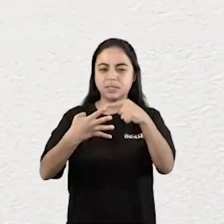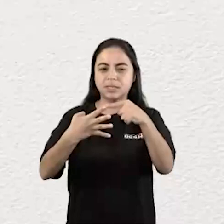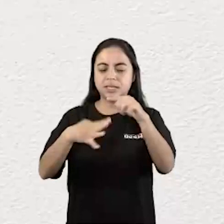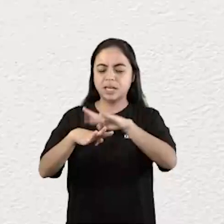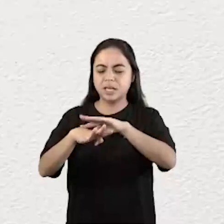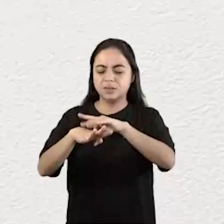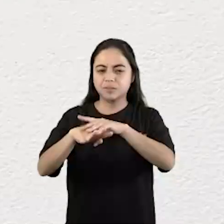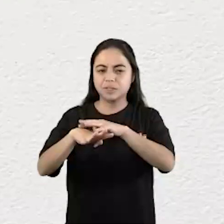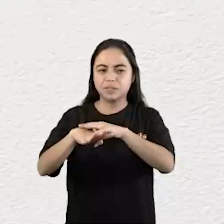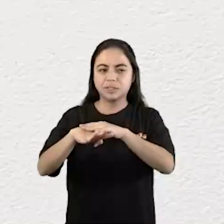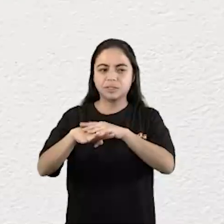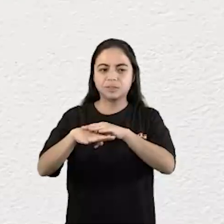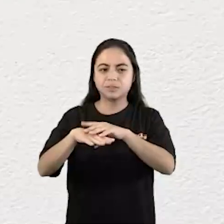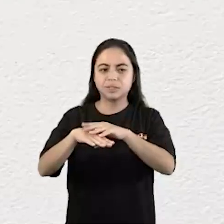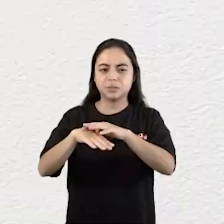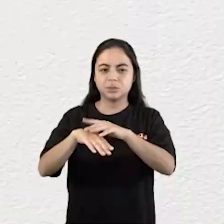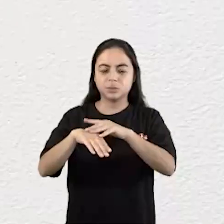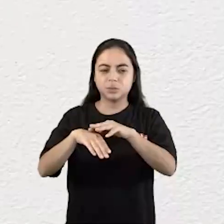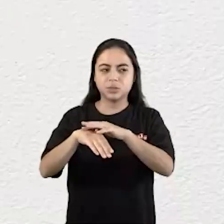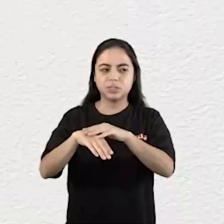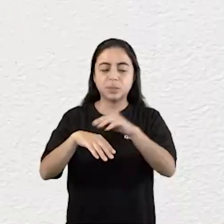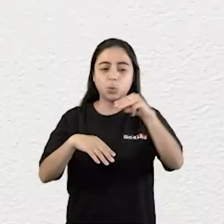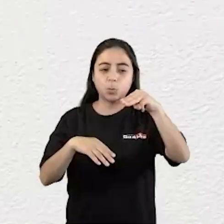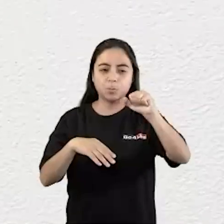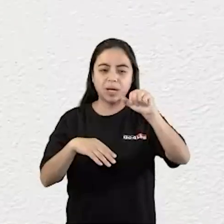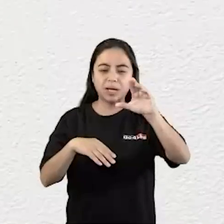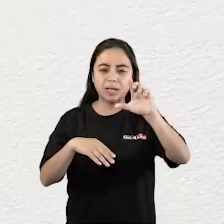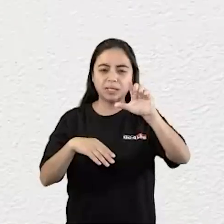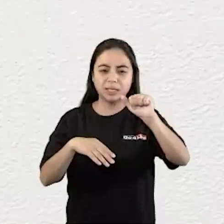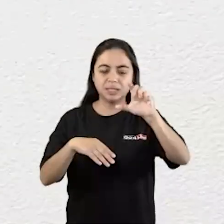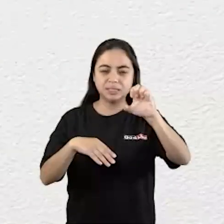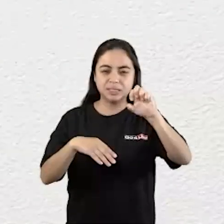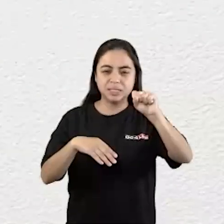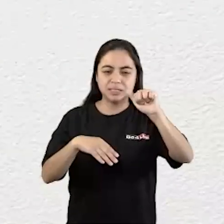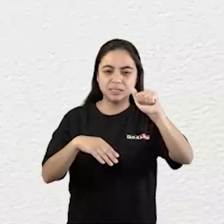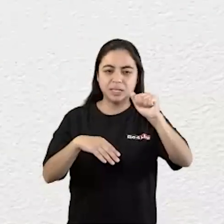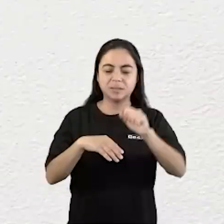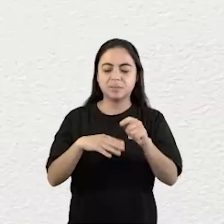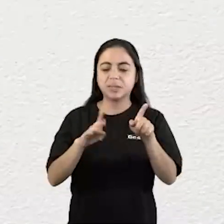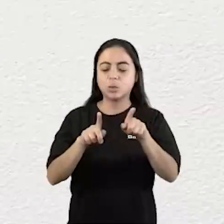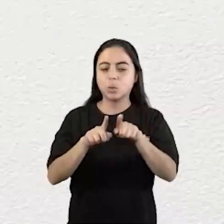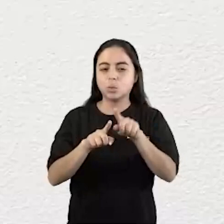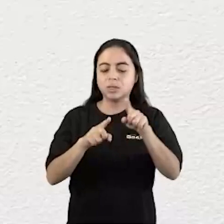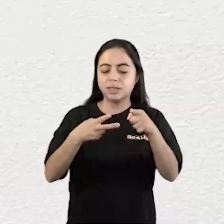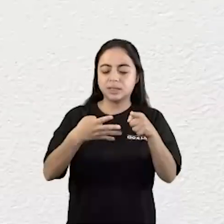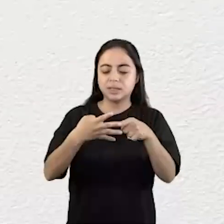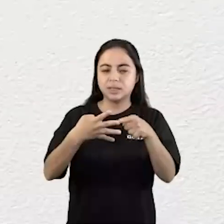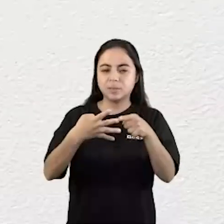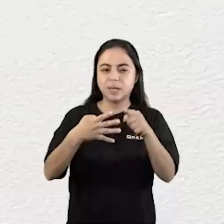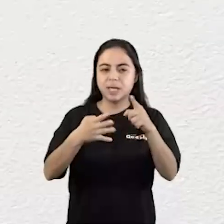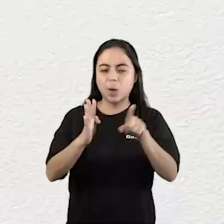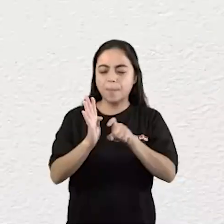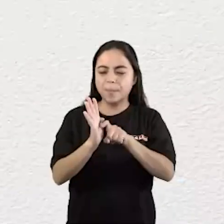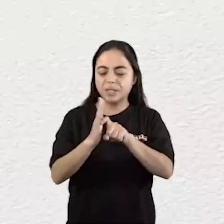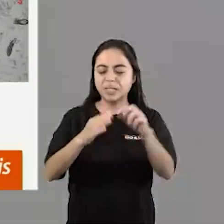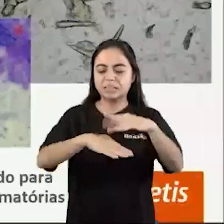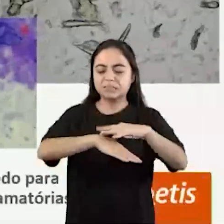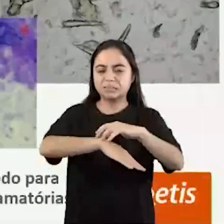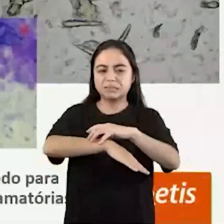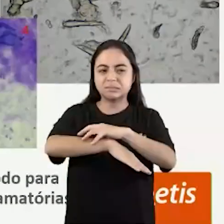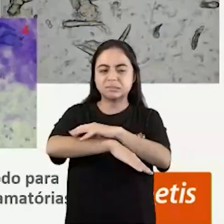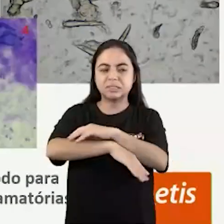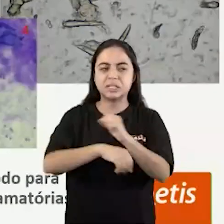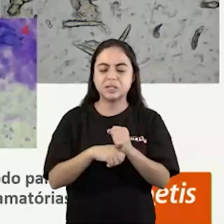infecções, né? Então, mas aqui por malacésia, ou o sobrecrescimento bacteriano, onde a gente olha no fundo de lâmina, vê